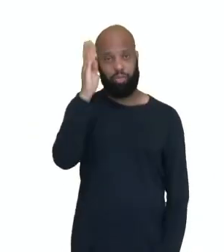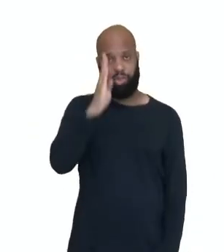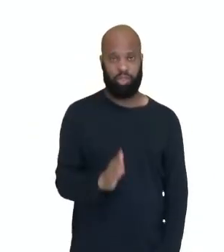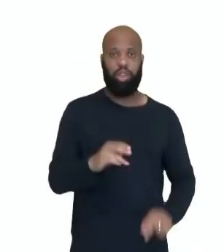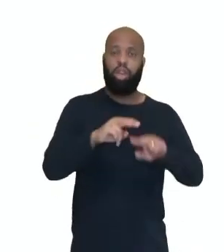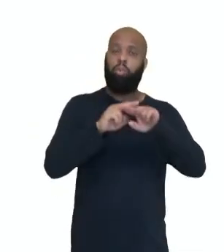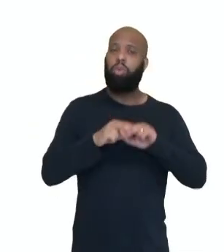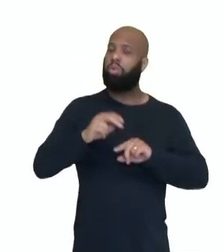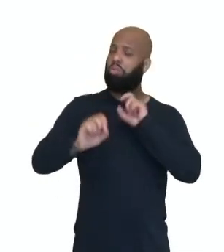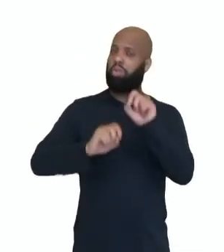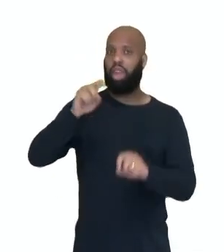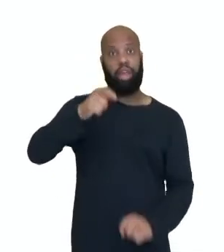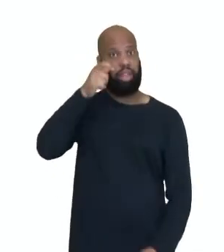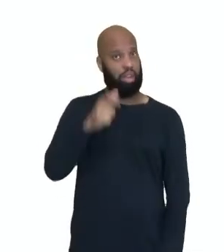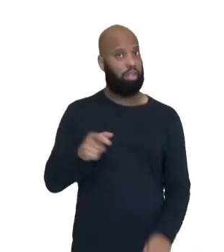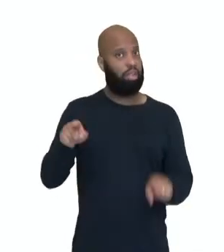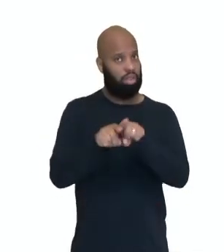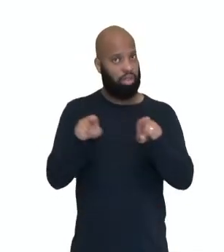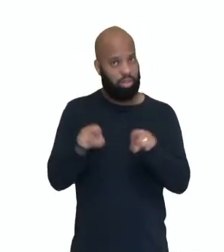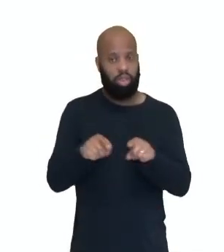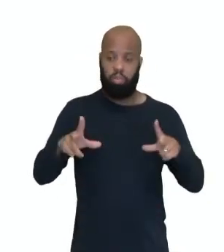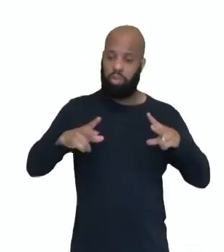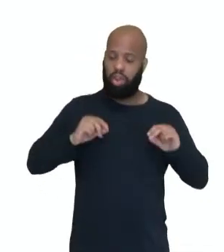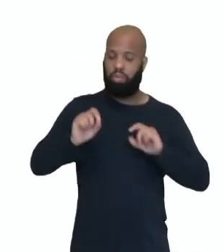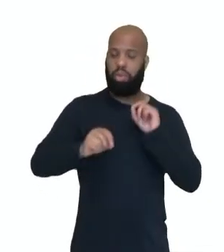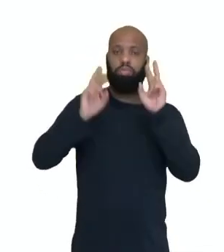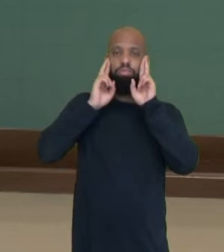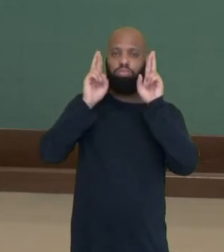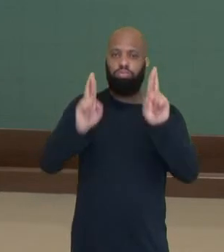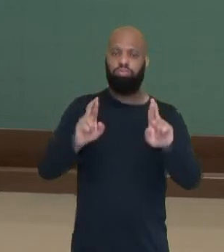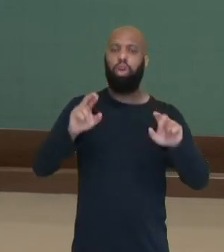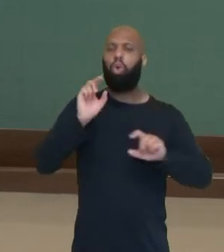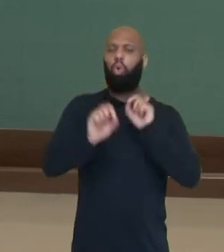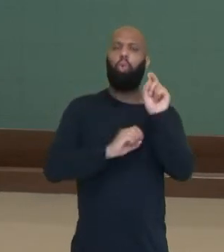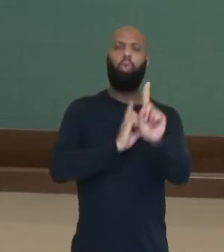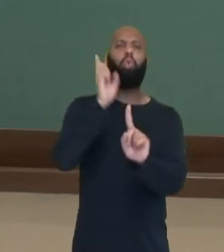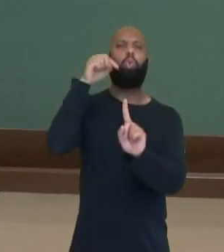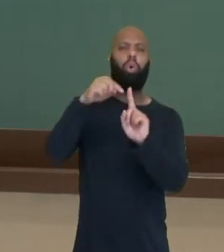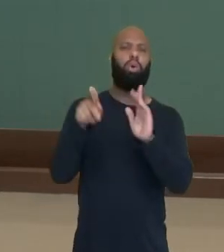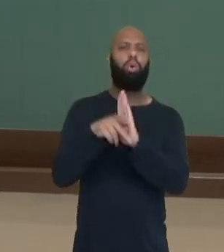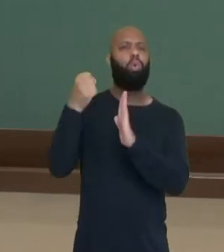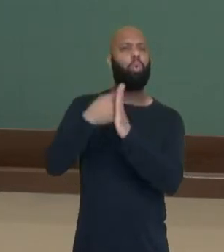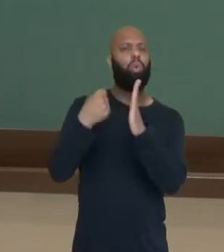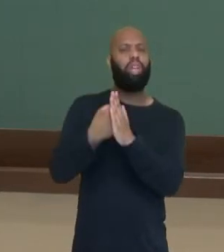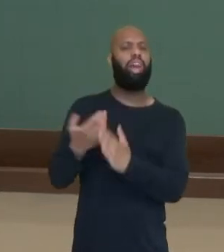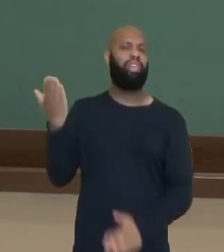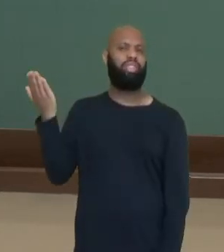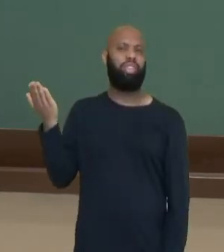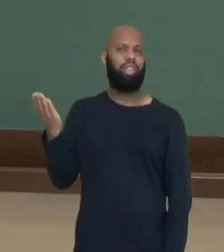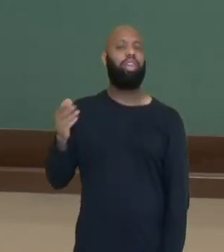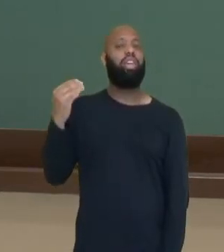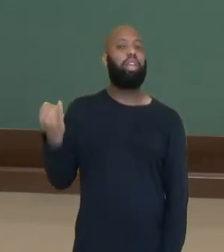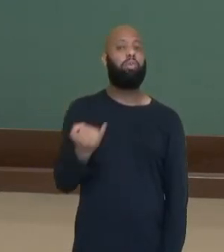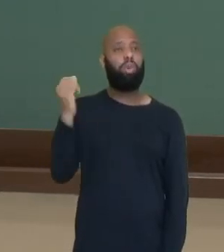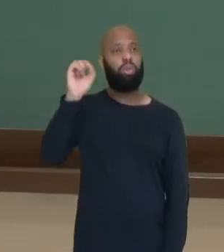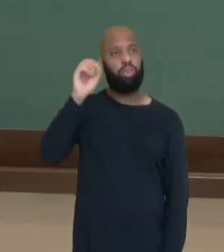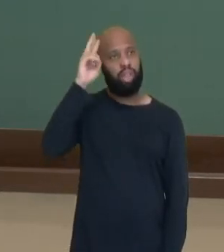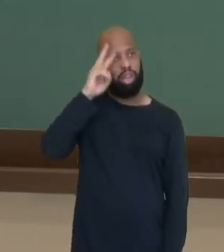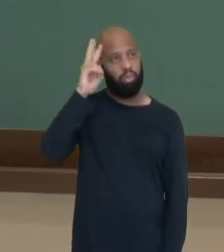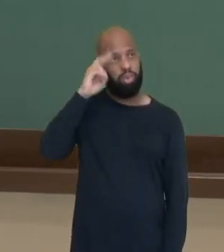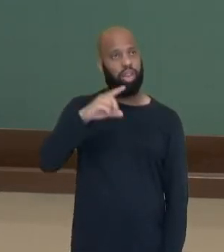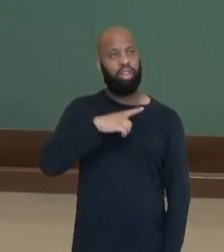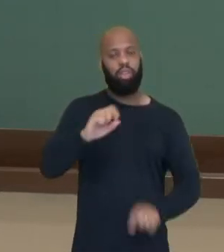isso se torna tão interessante e merece nosso respeito. Qual é o objetivo da luta de sumô? Lembram, gente, nós temos